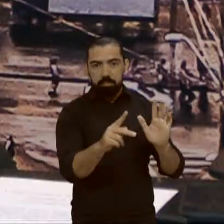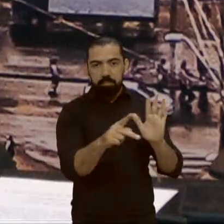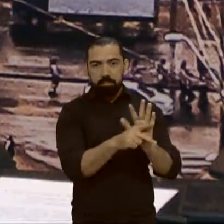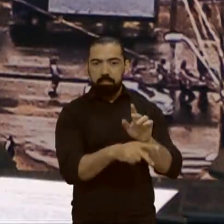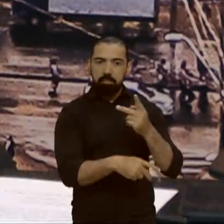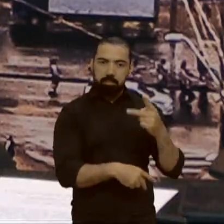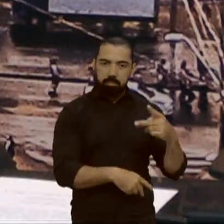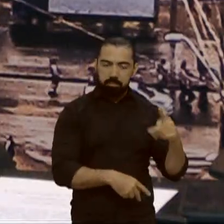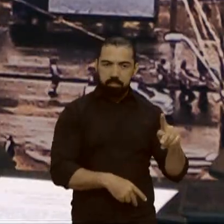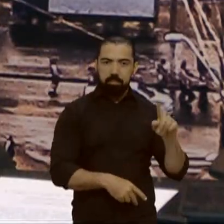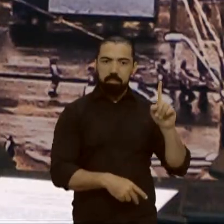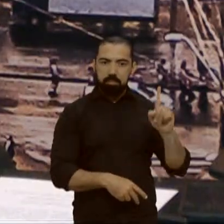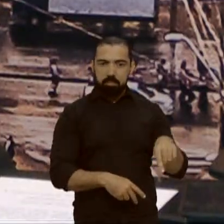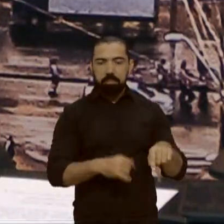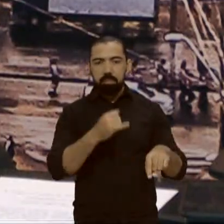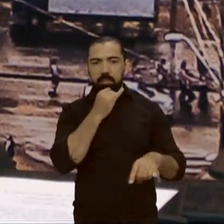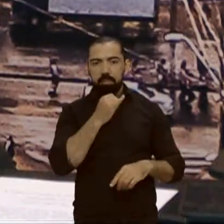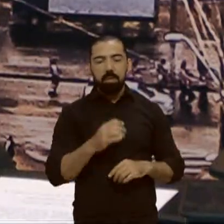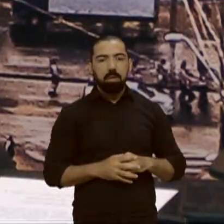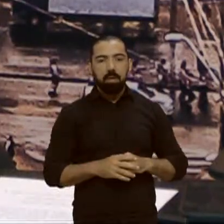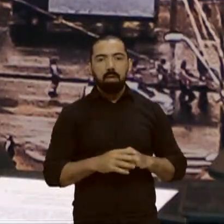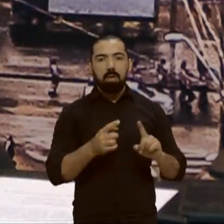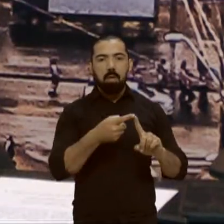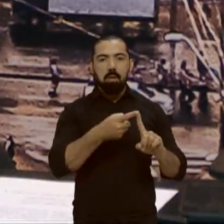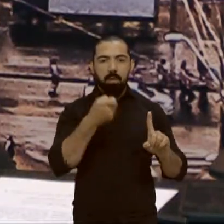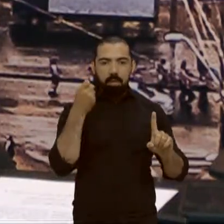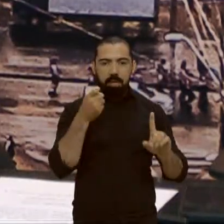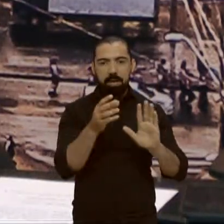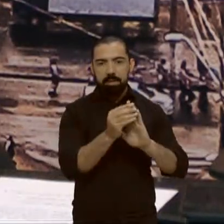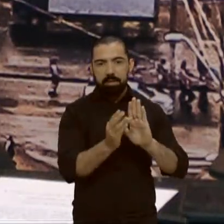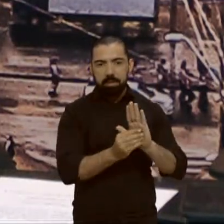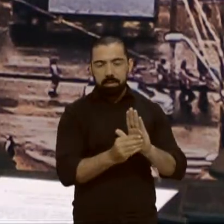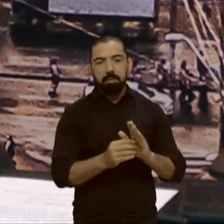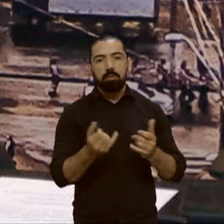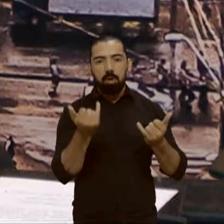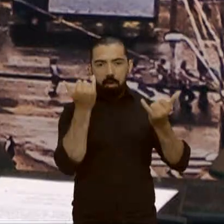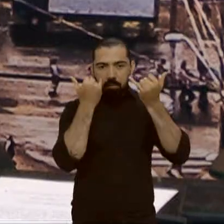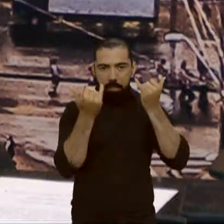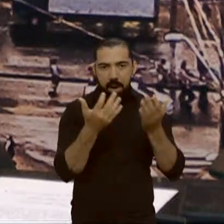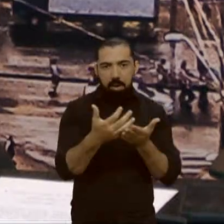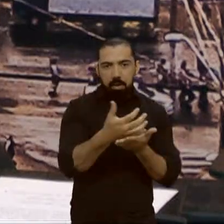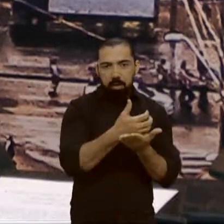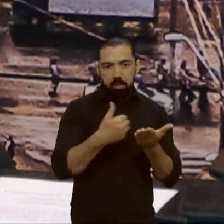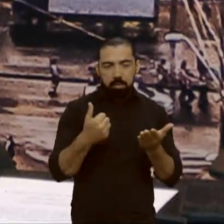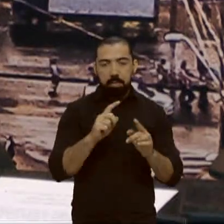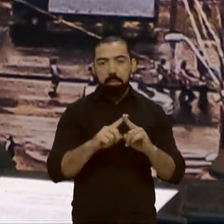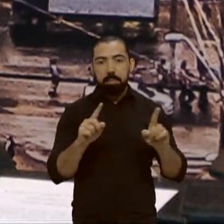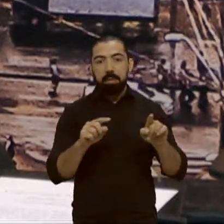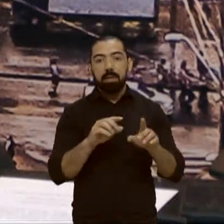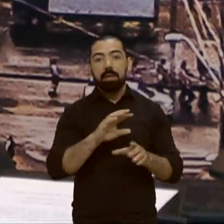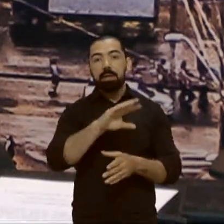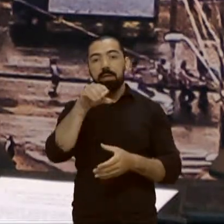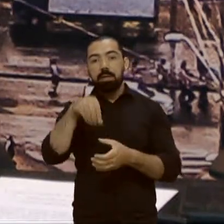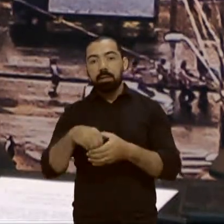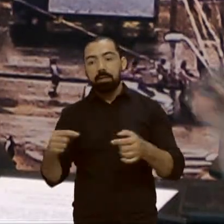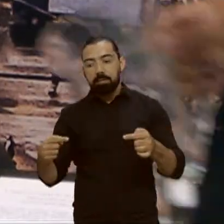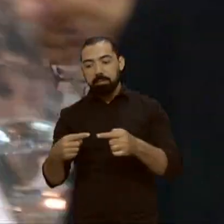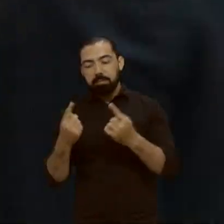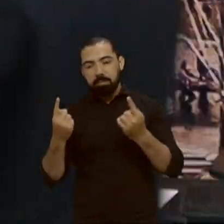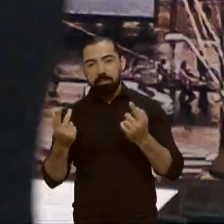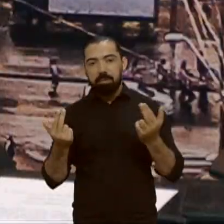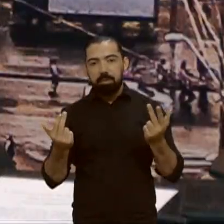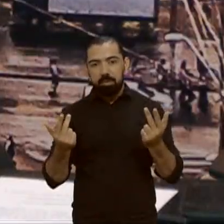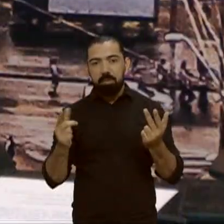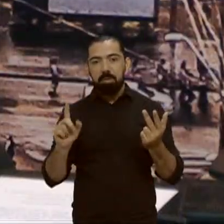é sequestro de dados, roubo de informações. Então, ainda não está amparada com a questão